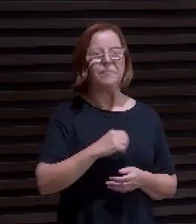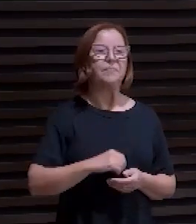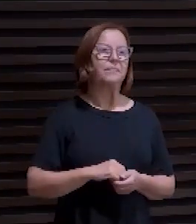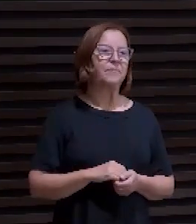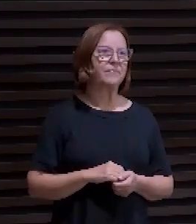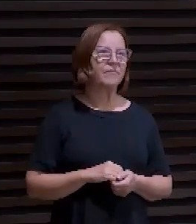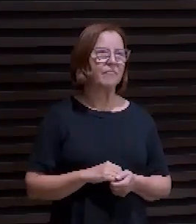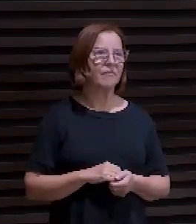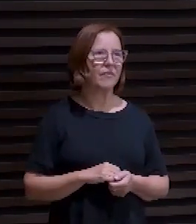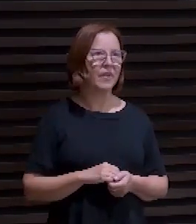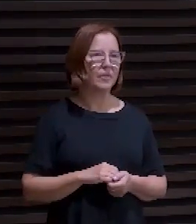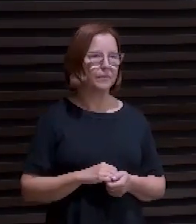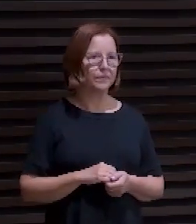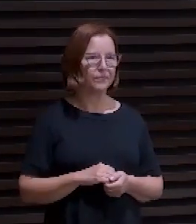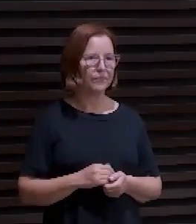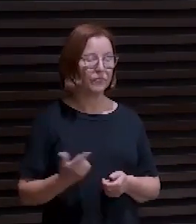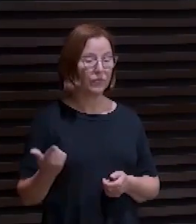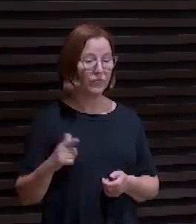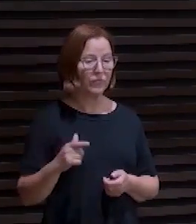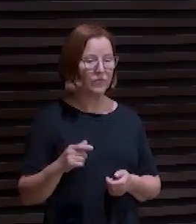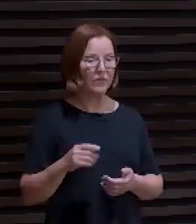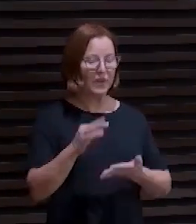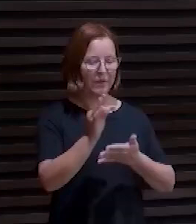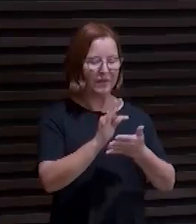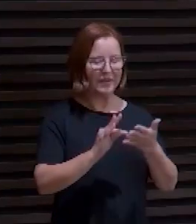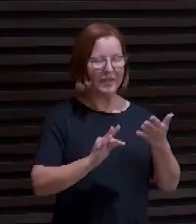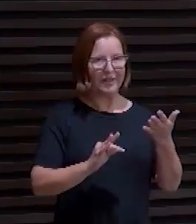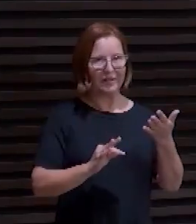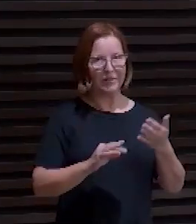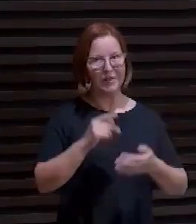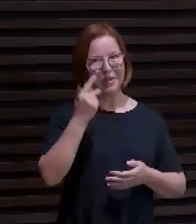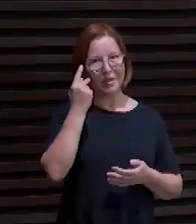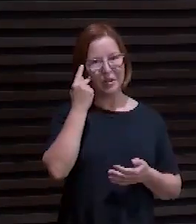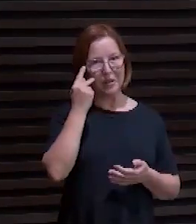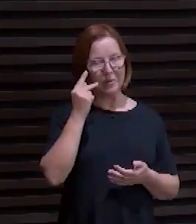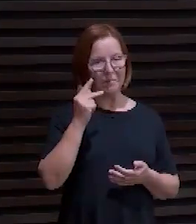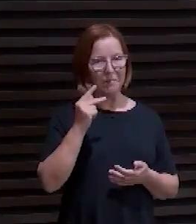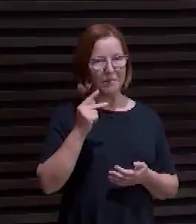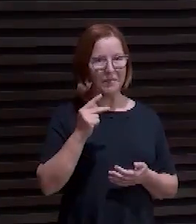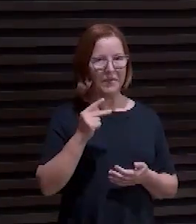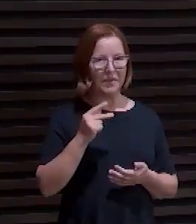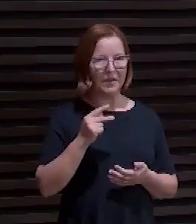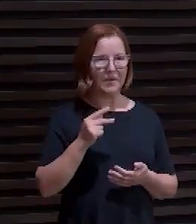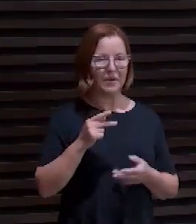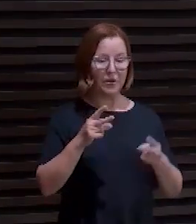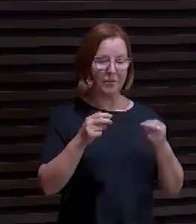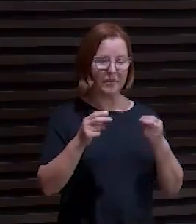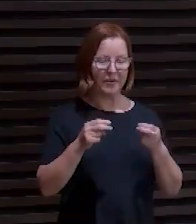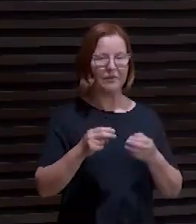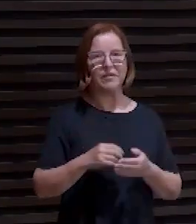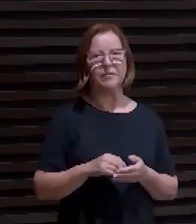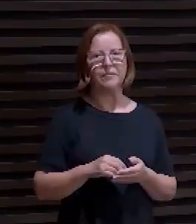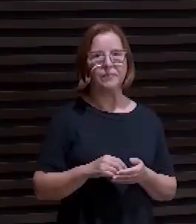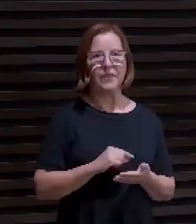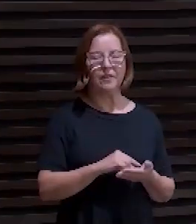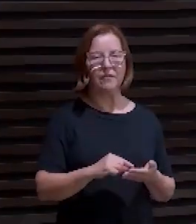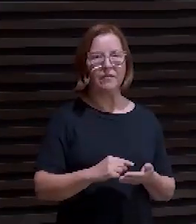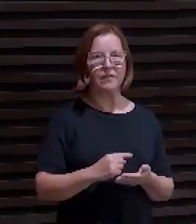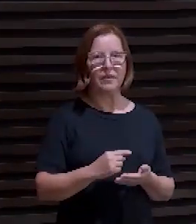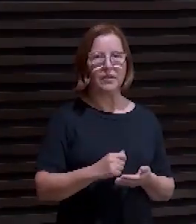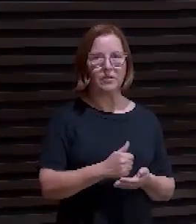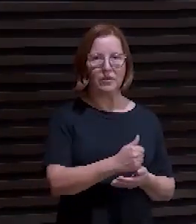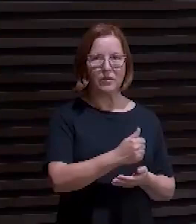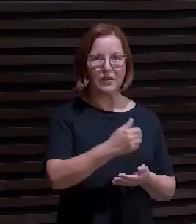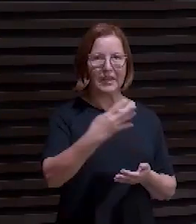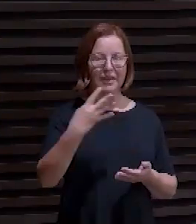Eu volto aqui os textos, irmãos, só para a gente considerar a parte final aqui. Verso 14,